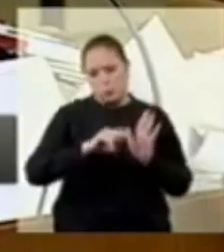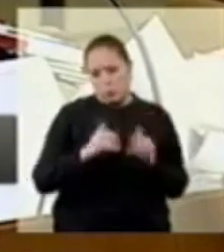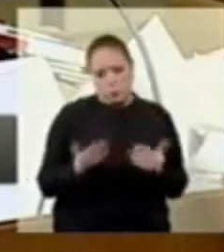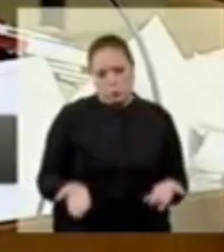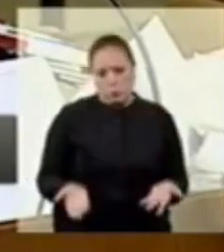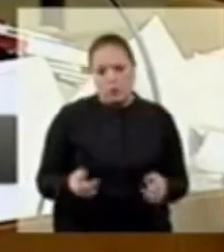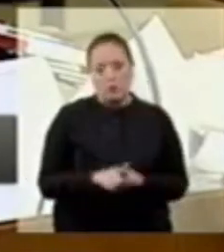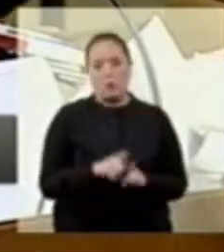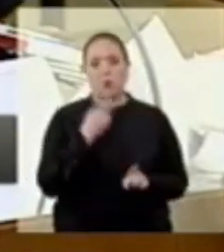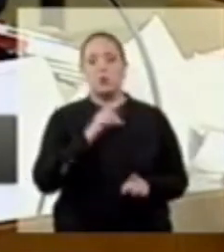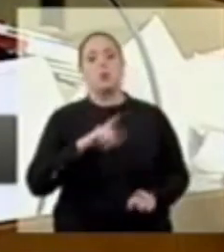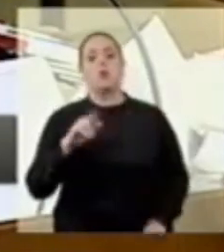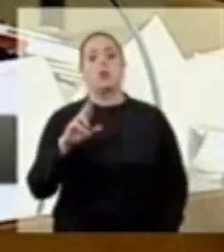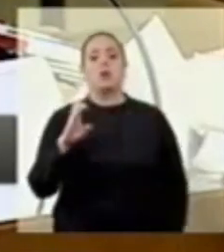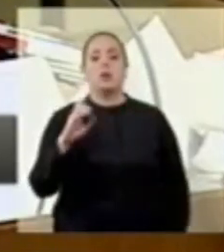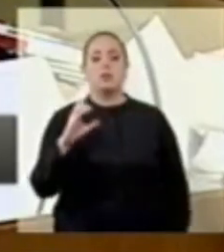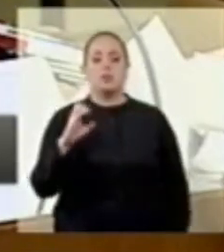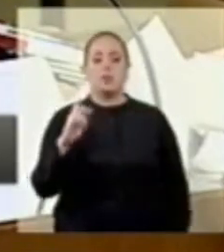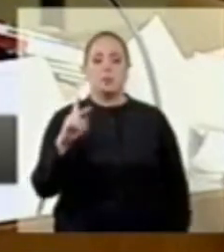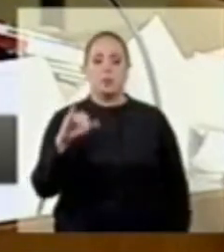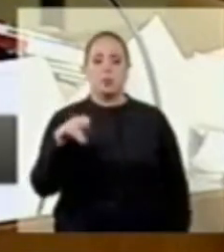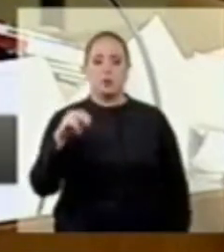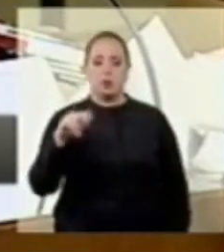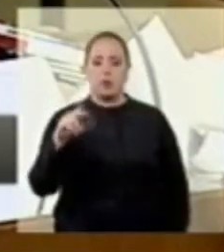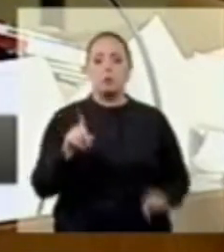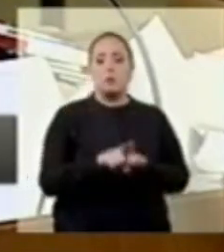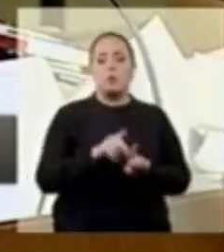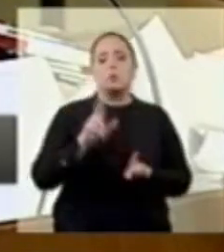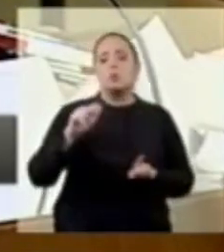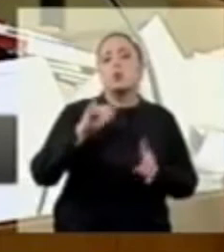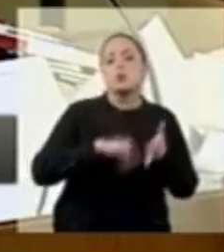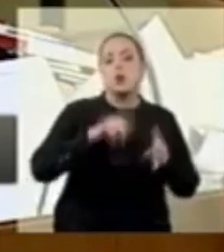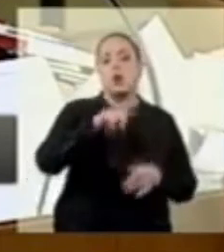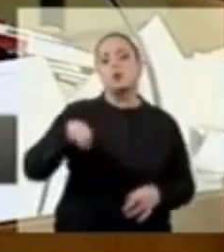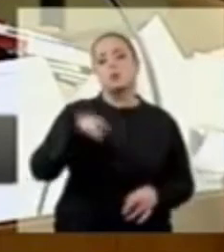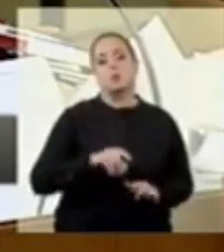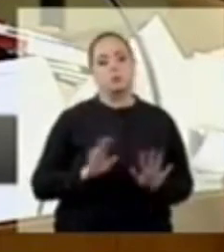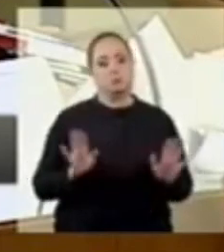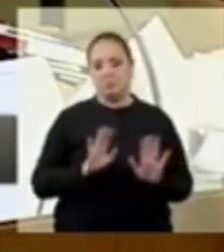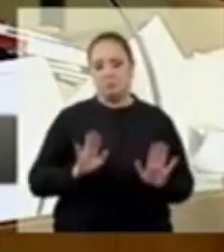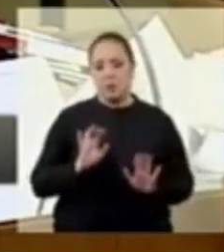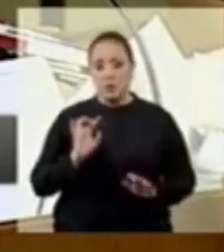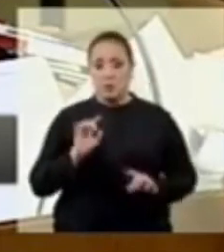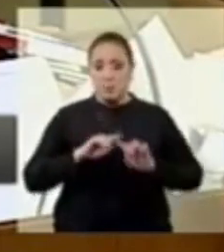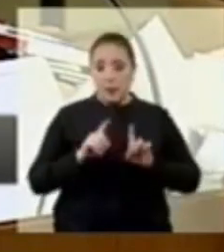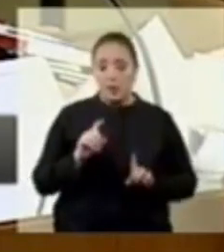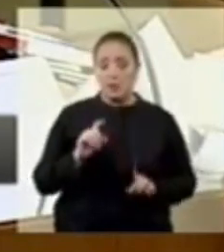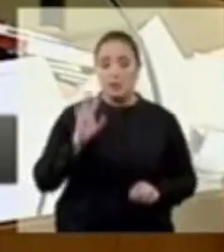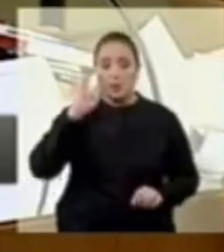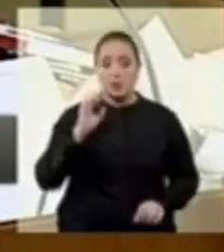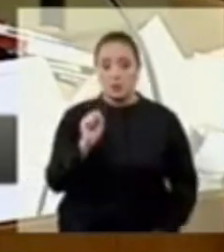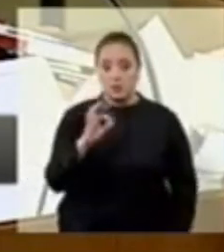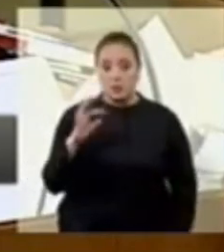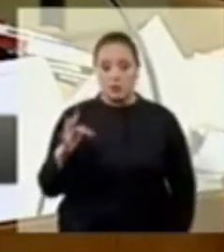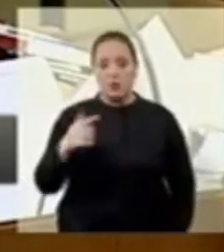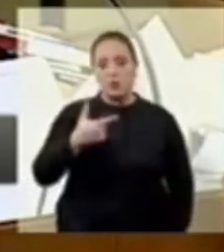não recepcionado e menos ainda foi revogado apenas a decisão do supremo em 2009 modificou